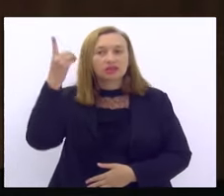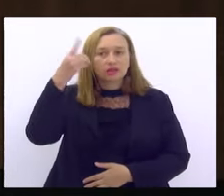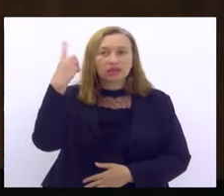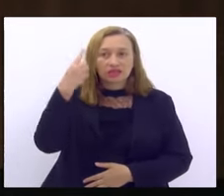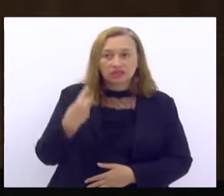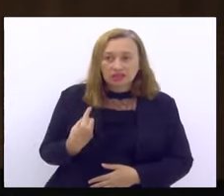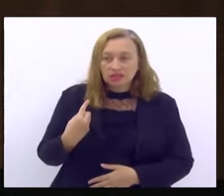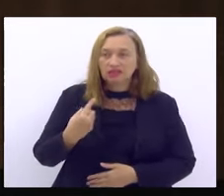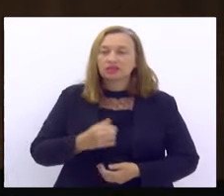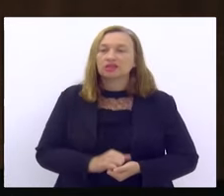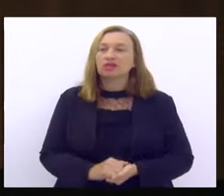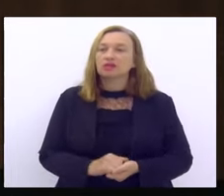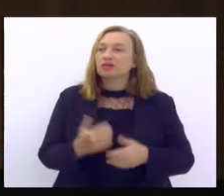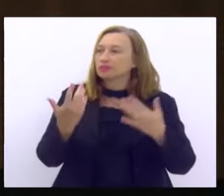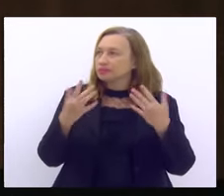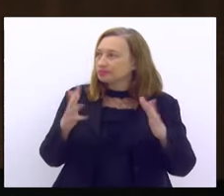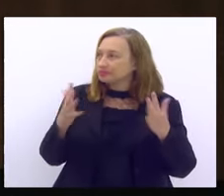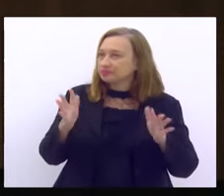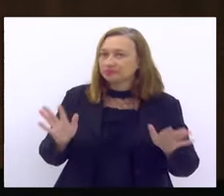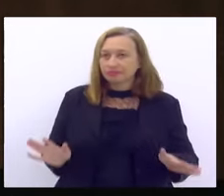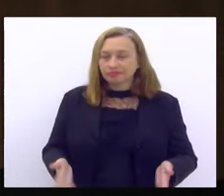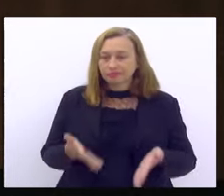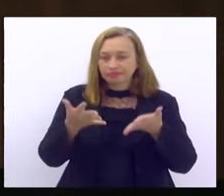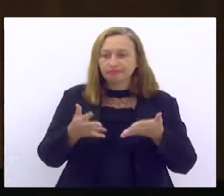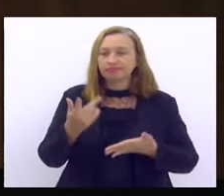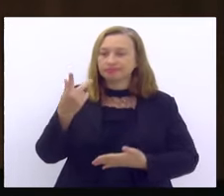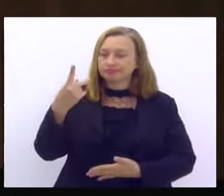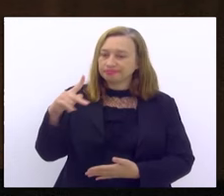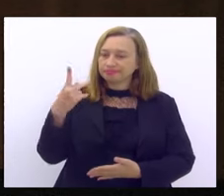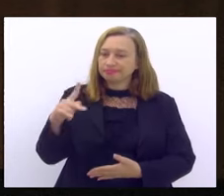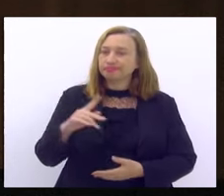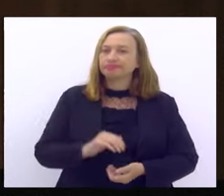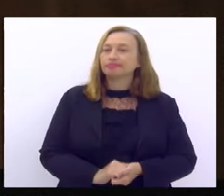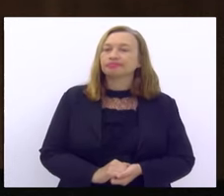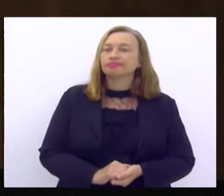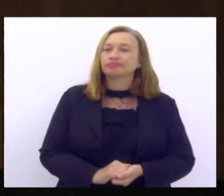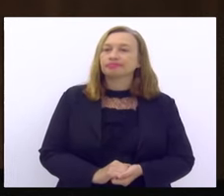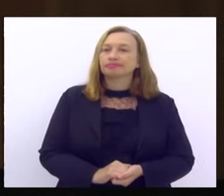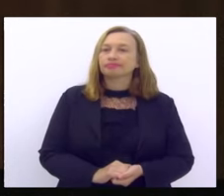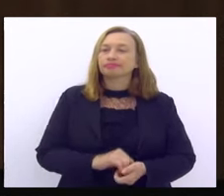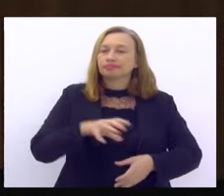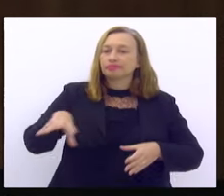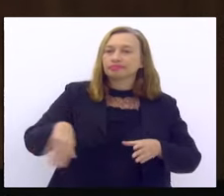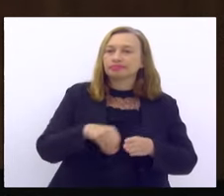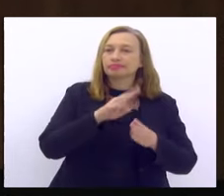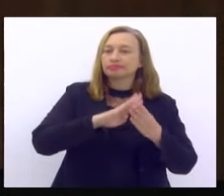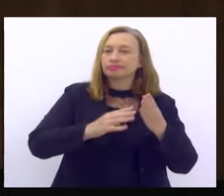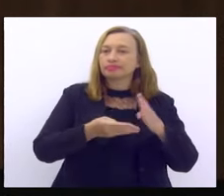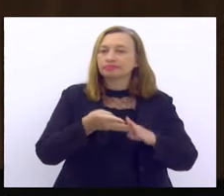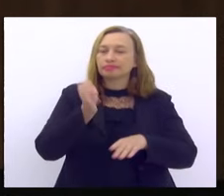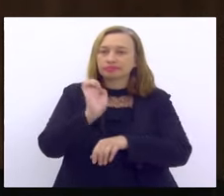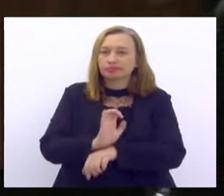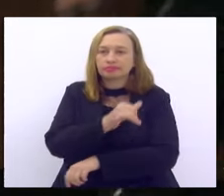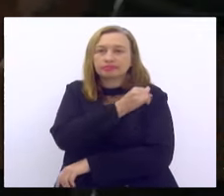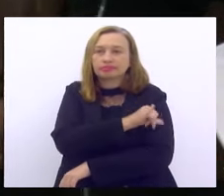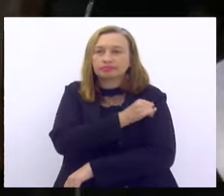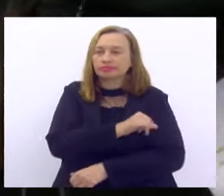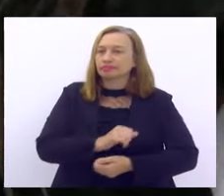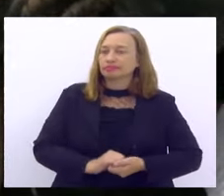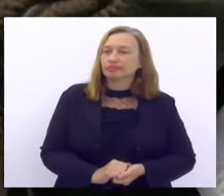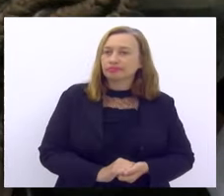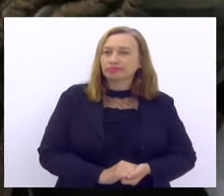Monteiro, elogiar pela iniciativa dela de ter colocado no calendário oficial do Estado do Rio de